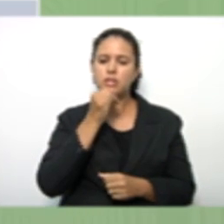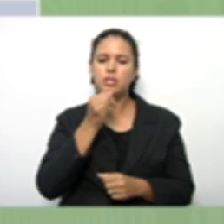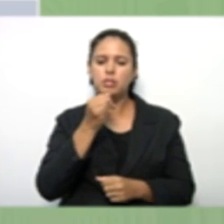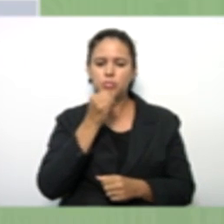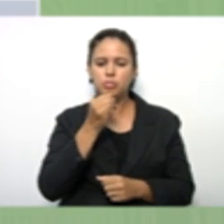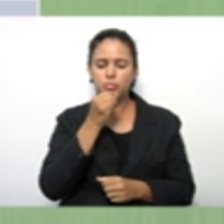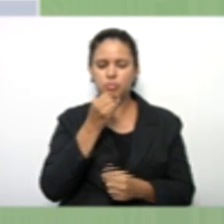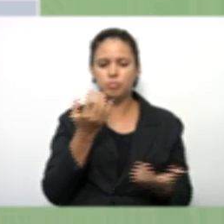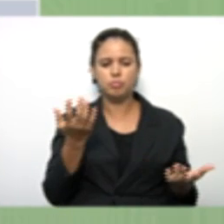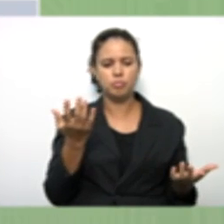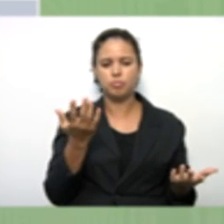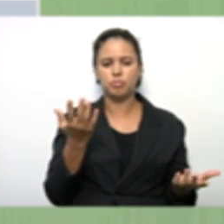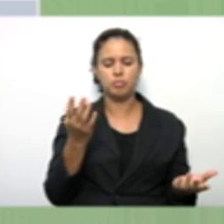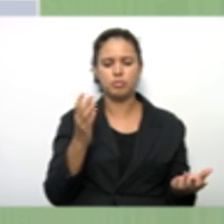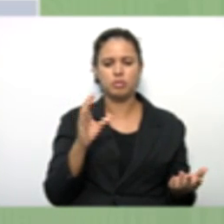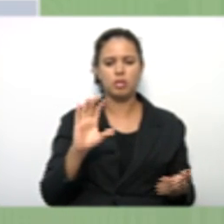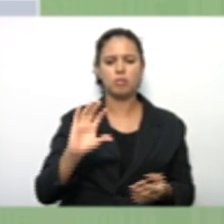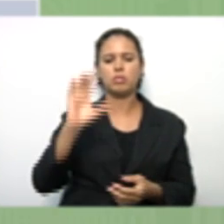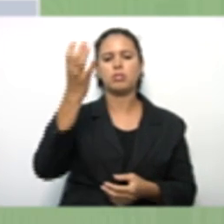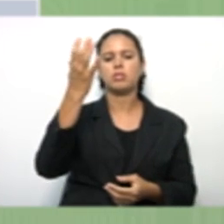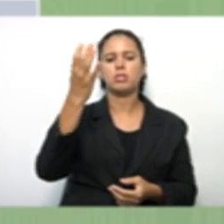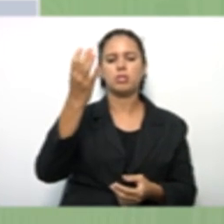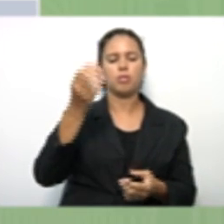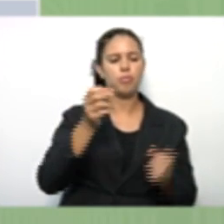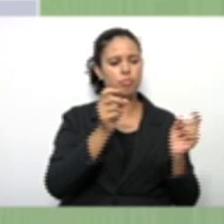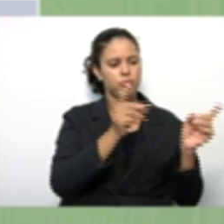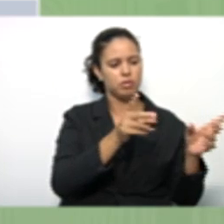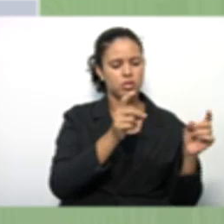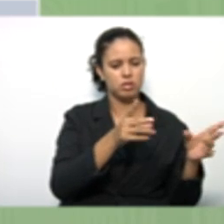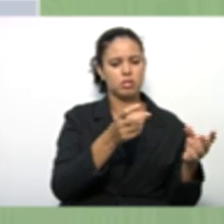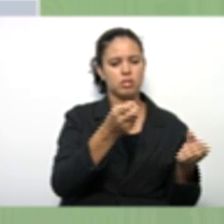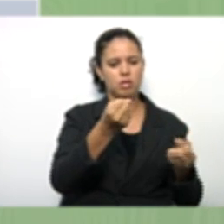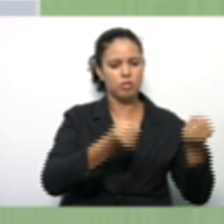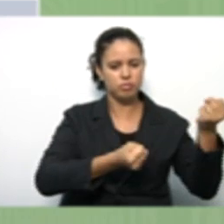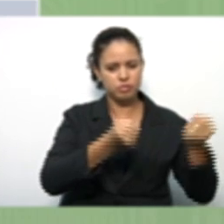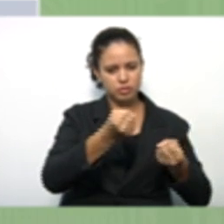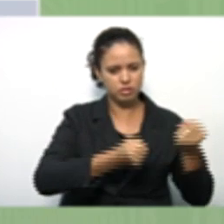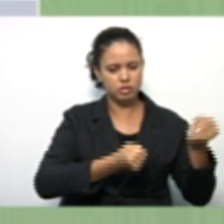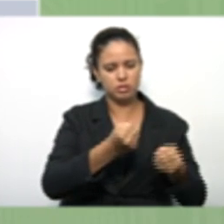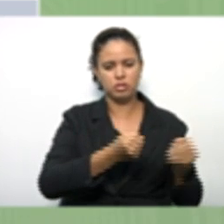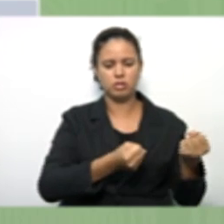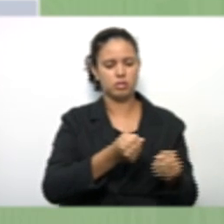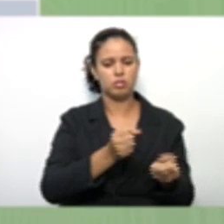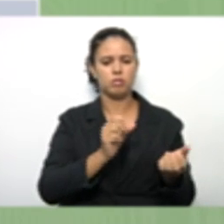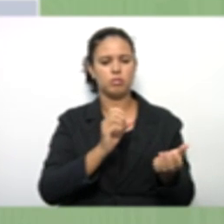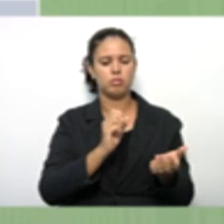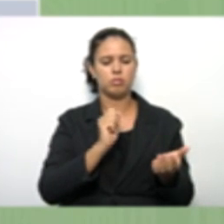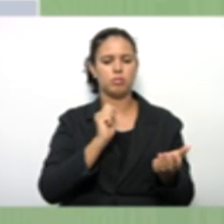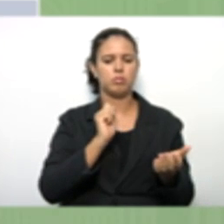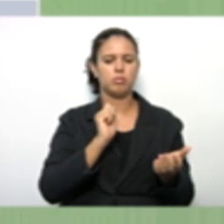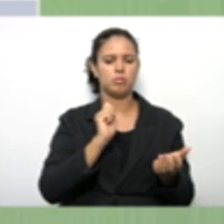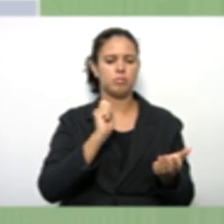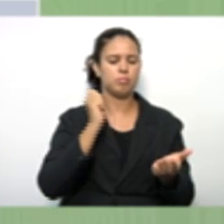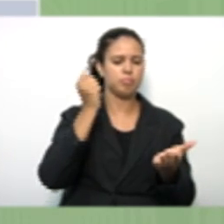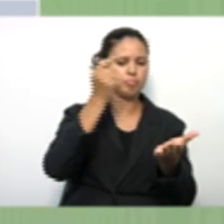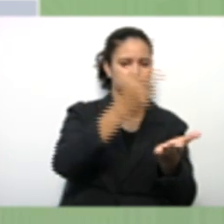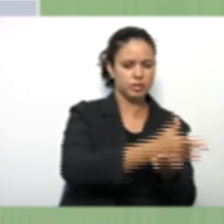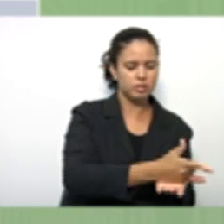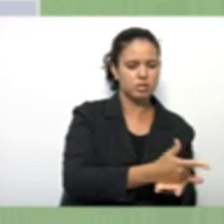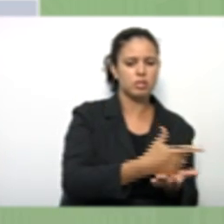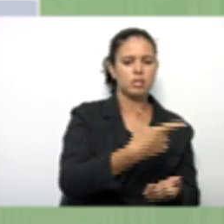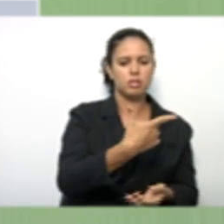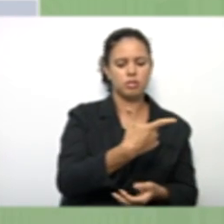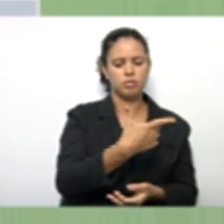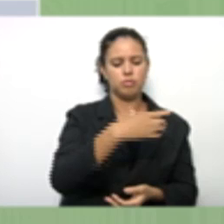fato administrativo permutativo, venda de um veículo à vista por 20 mil. Então, o